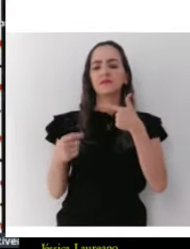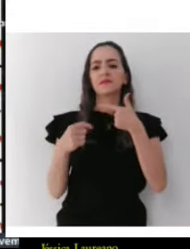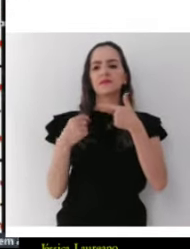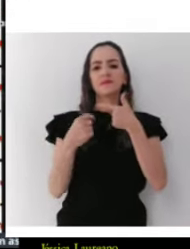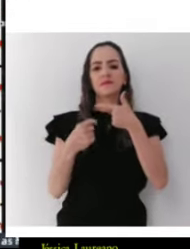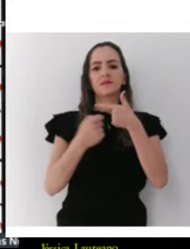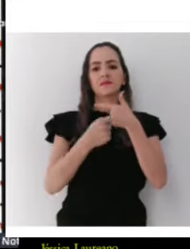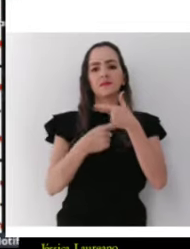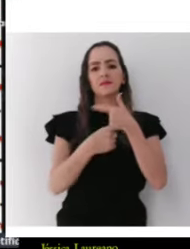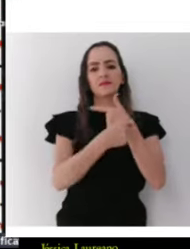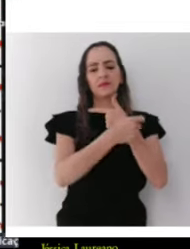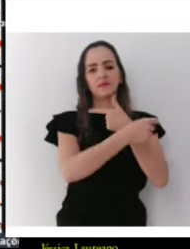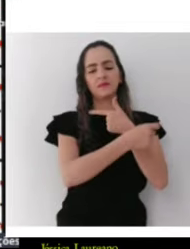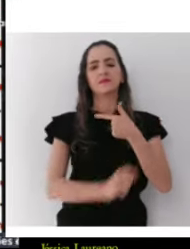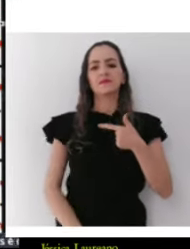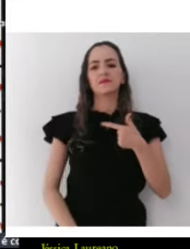dessa vez,